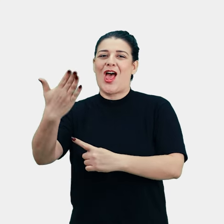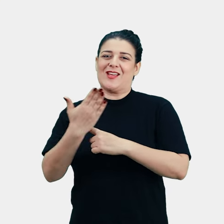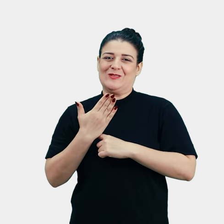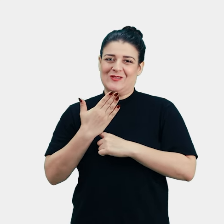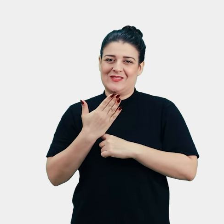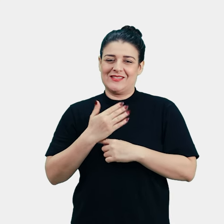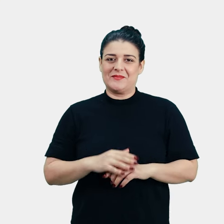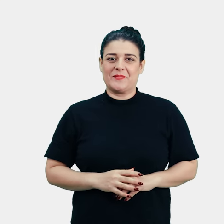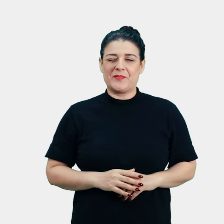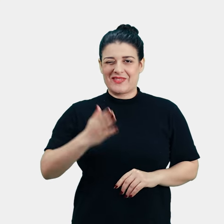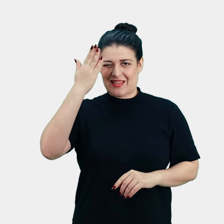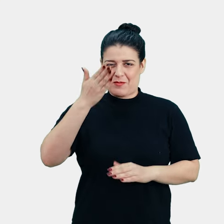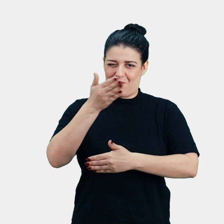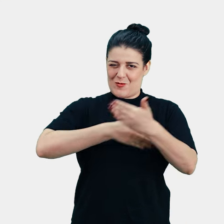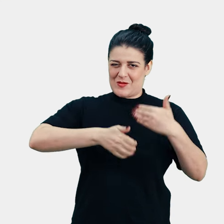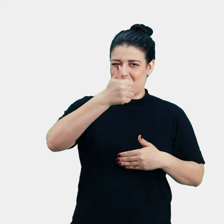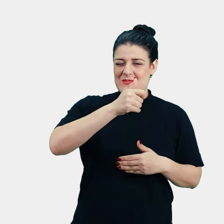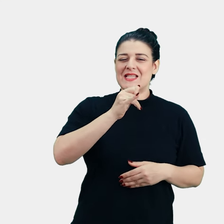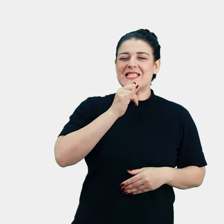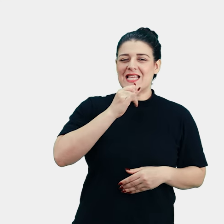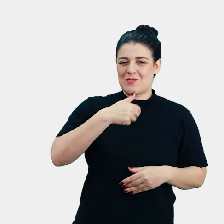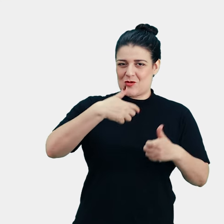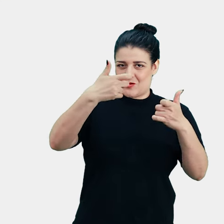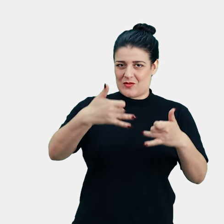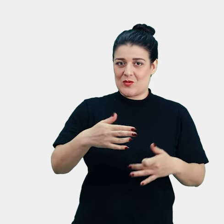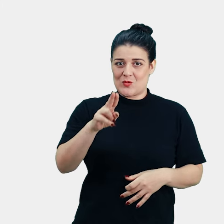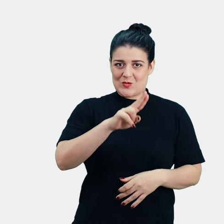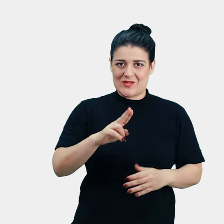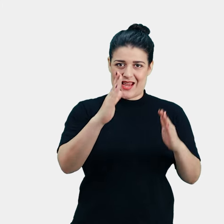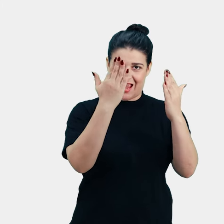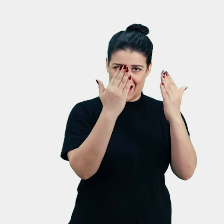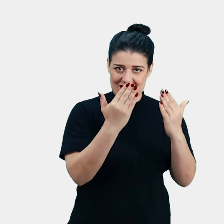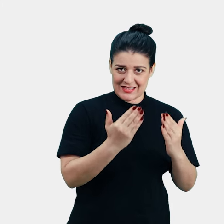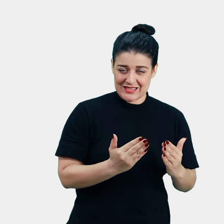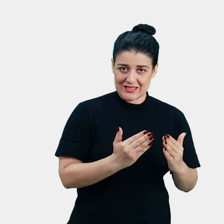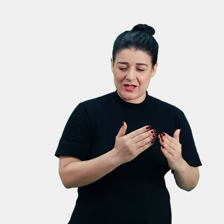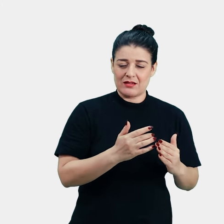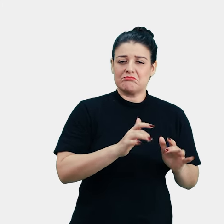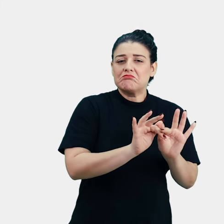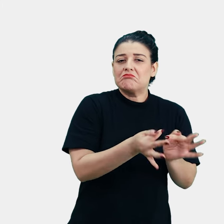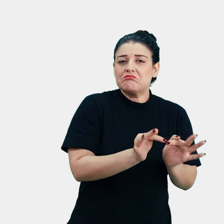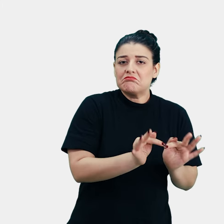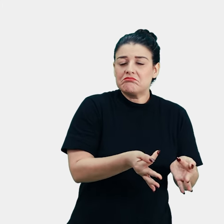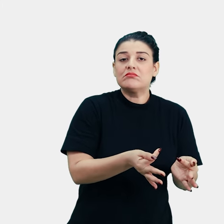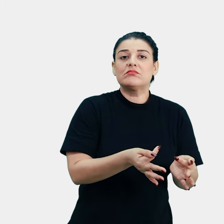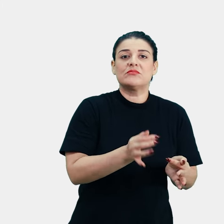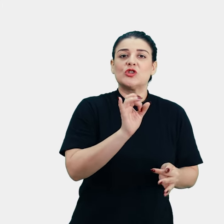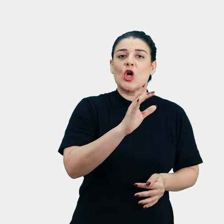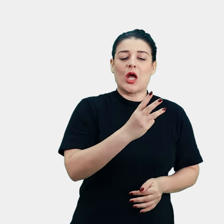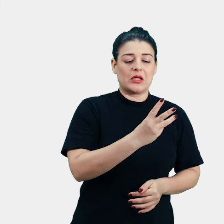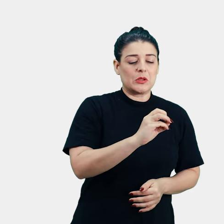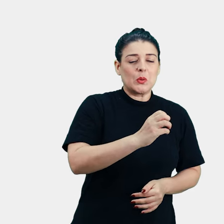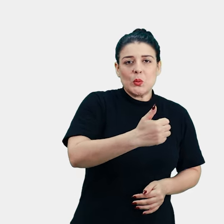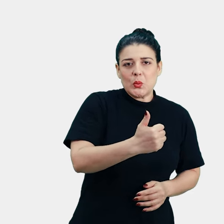sabe, como voltando ao mesmo exemplo que eu falei para vocês, usando o analisador de resolução unitária, vocês vão ver, por exemplo, só o